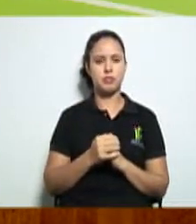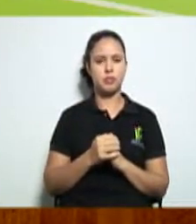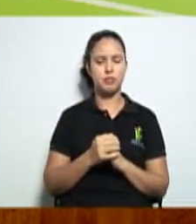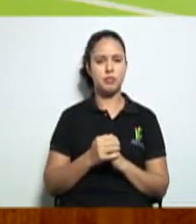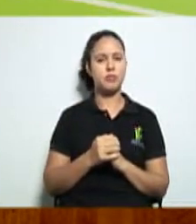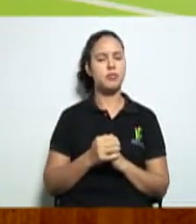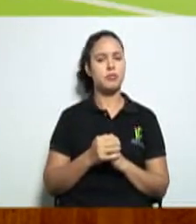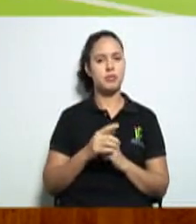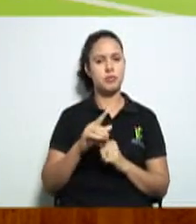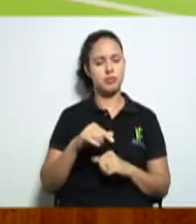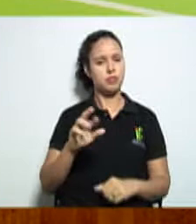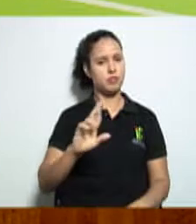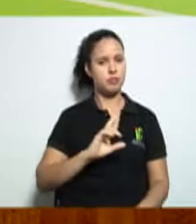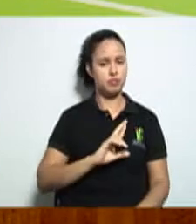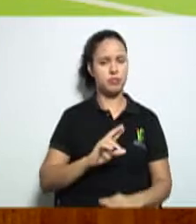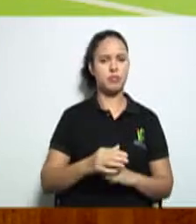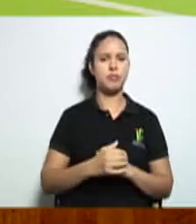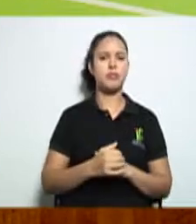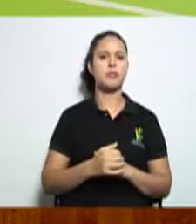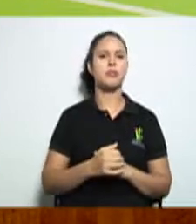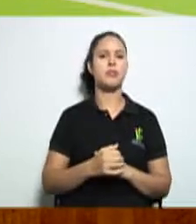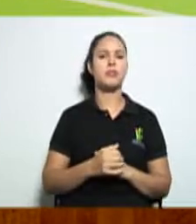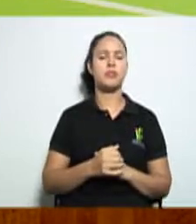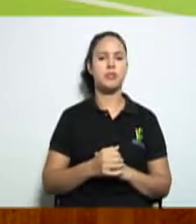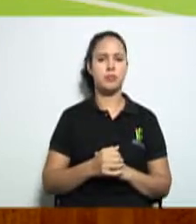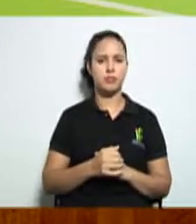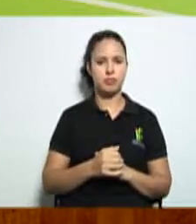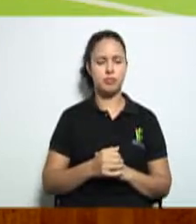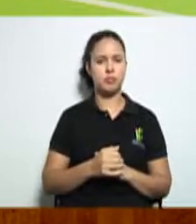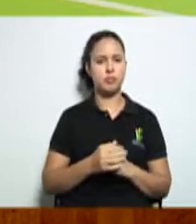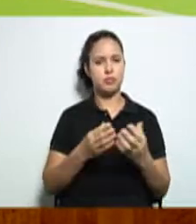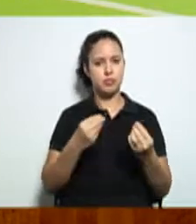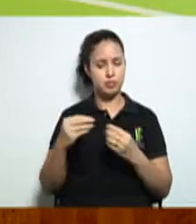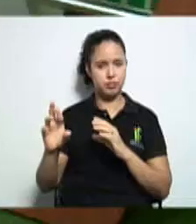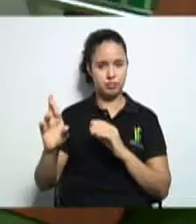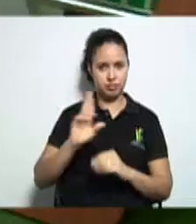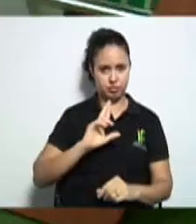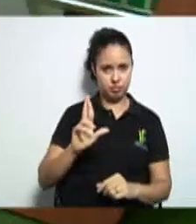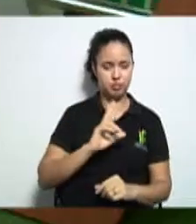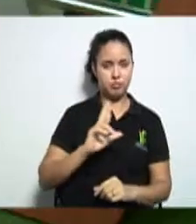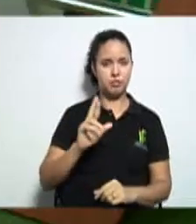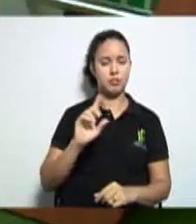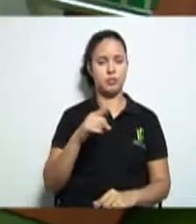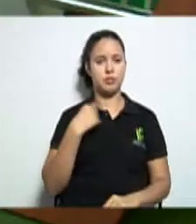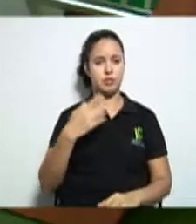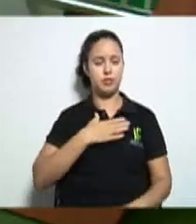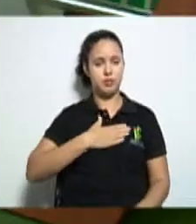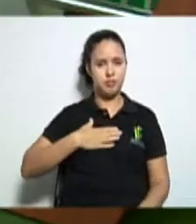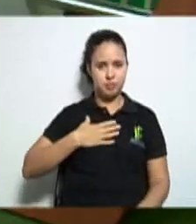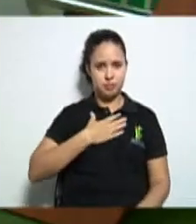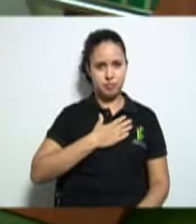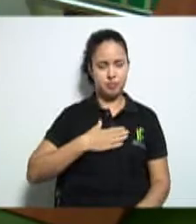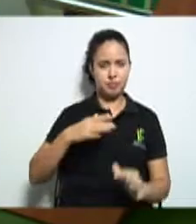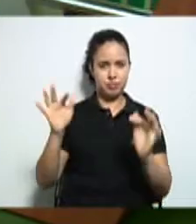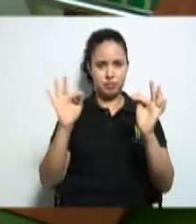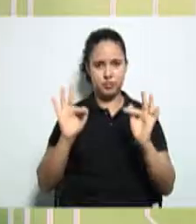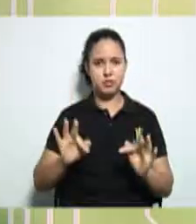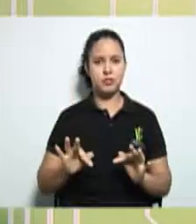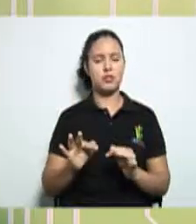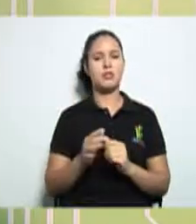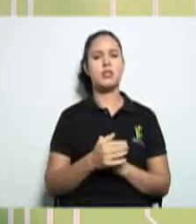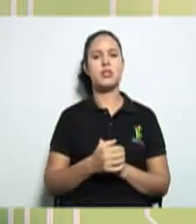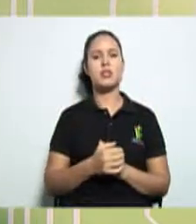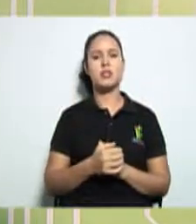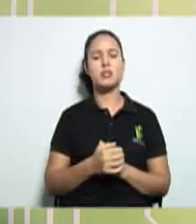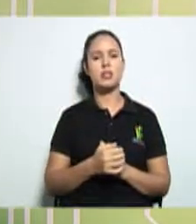na primeira questão. Então, mas tem muita gente respondendo. Então, a gente fica feliz com essas respostas aí